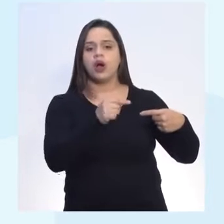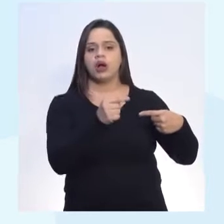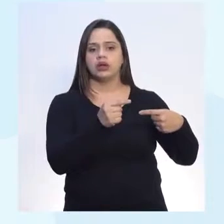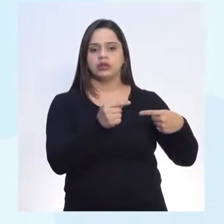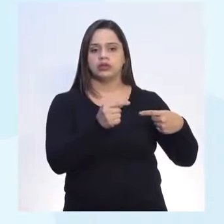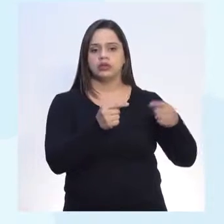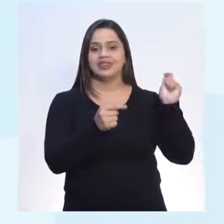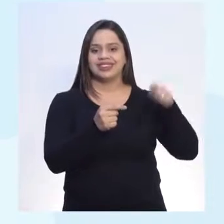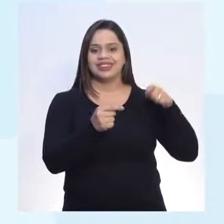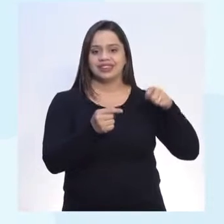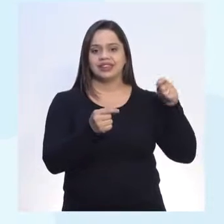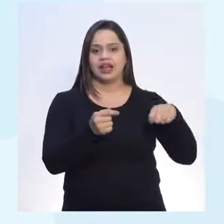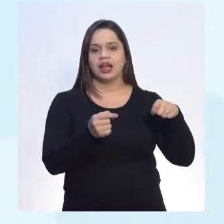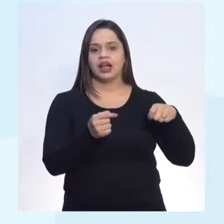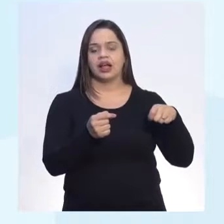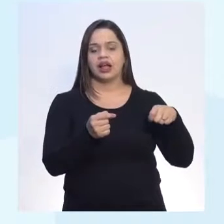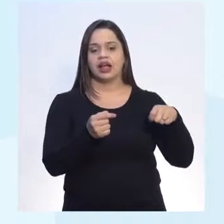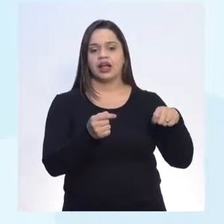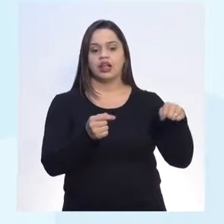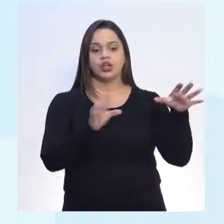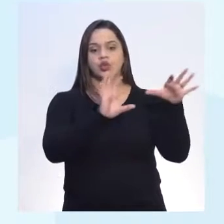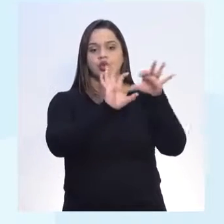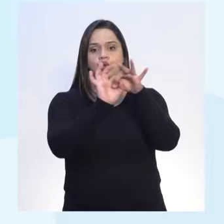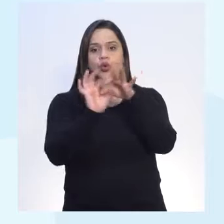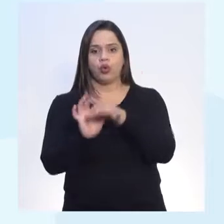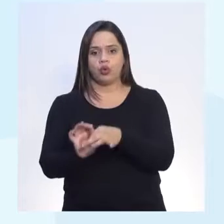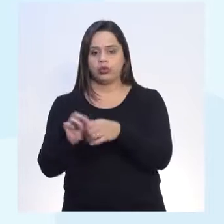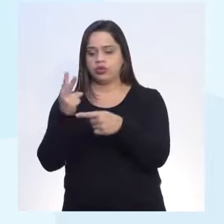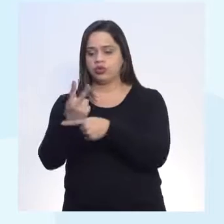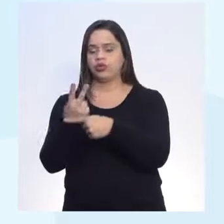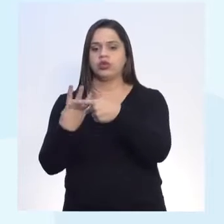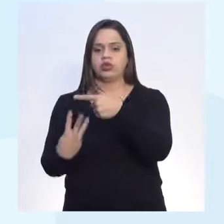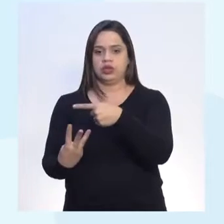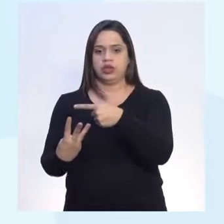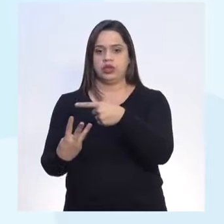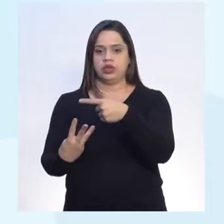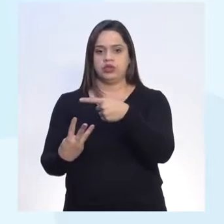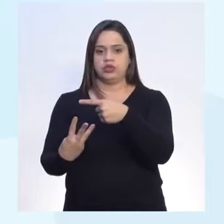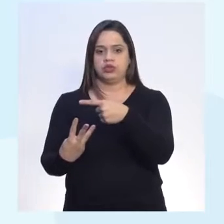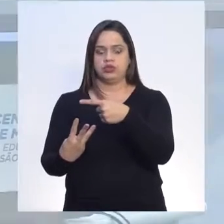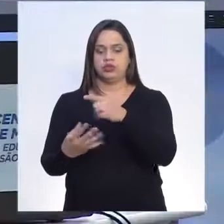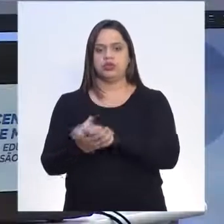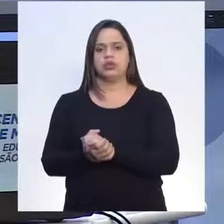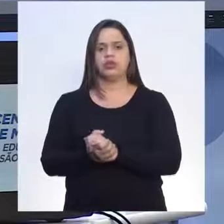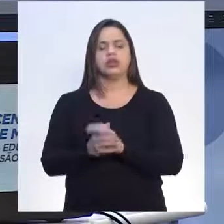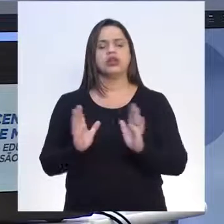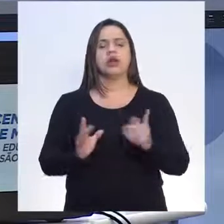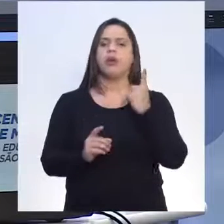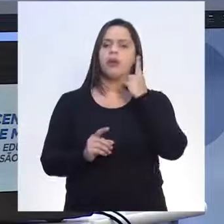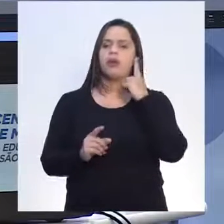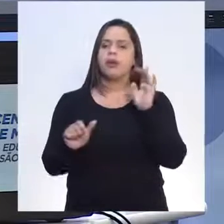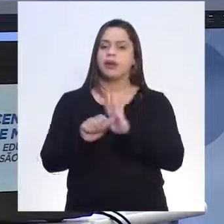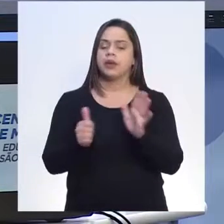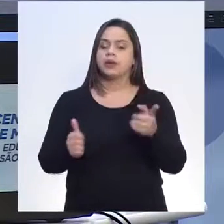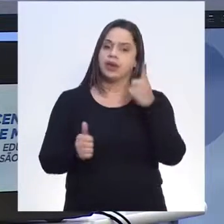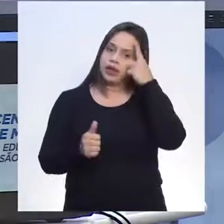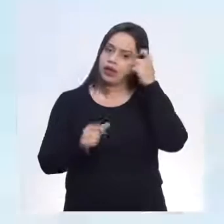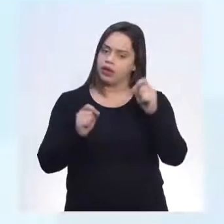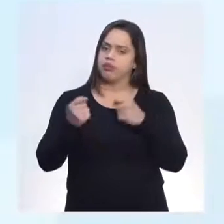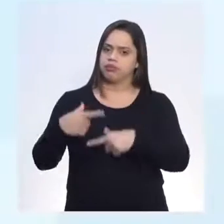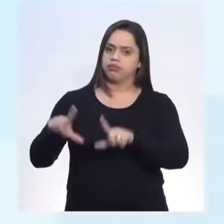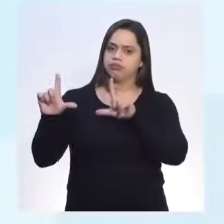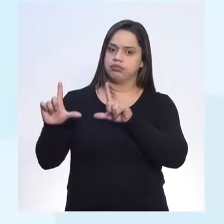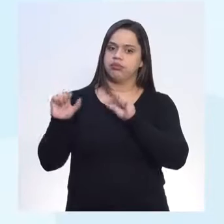dentro, né, cabem ali no contexto de 2/3 do mesmo inteiro. Então, qual que é a primeira ideia? Pode deixar na